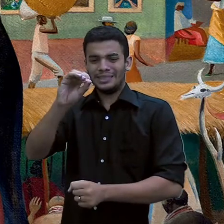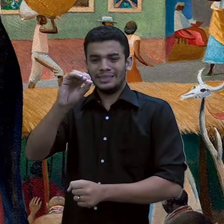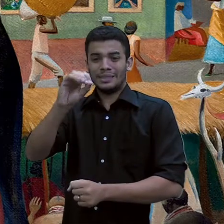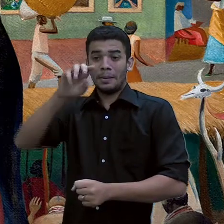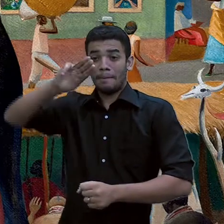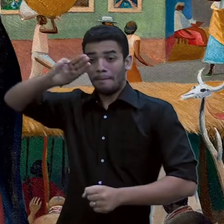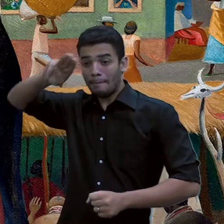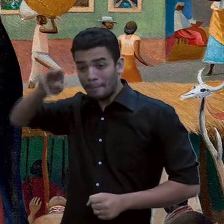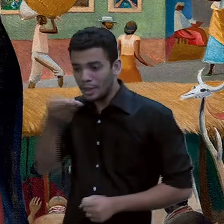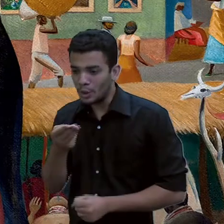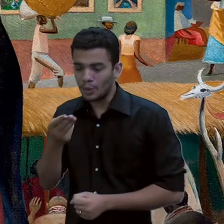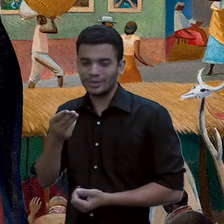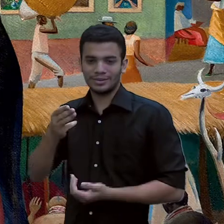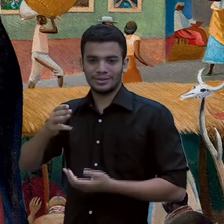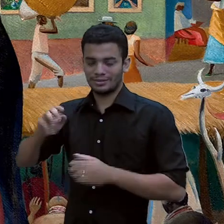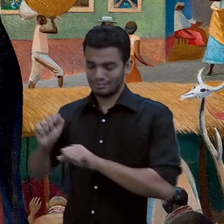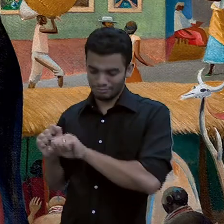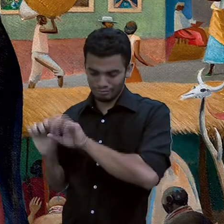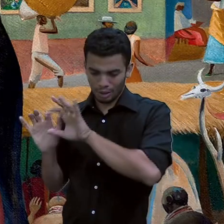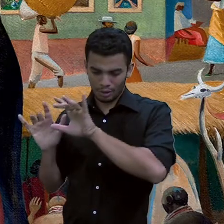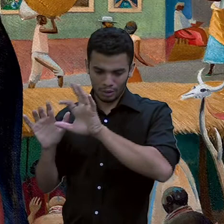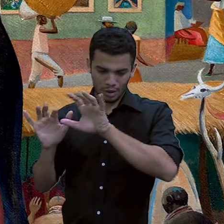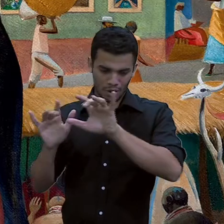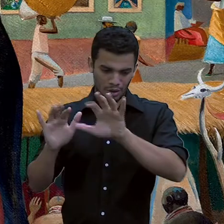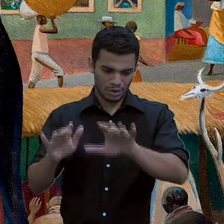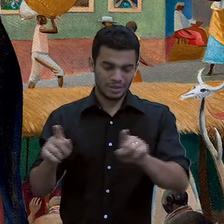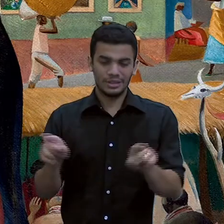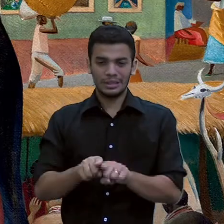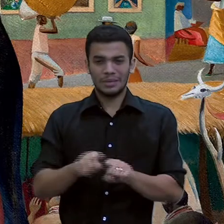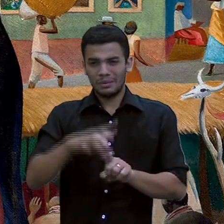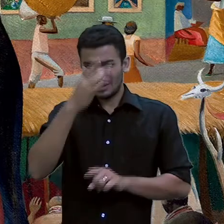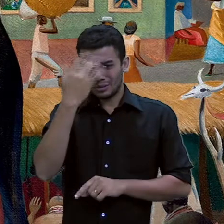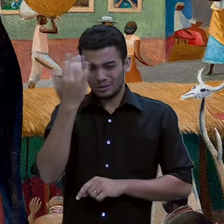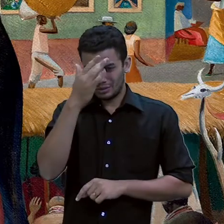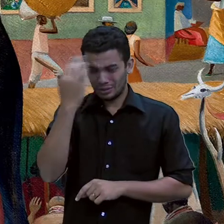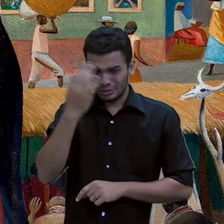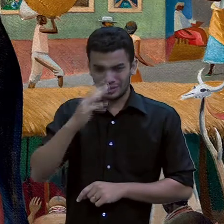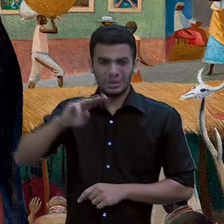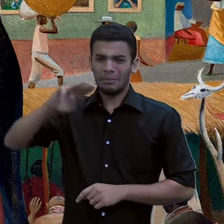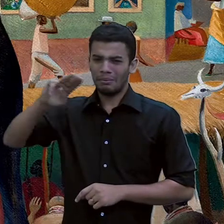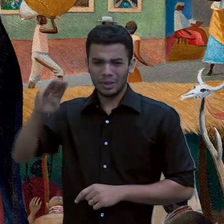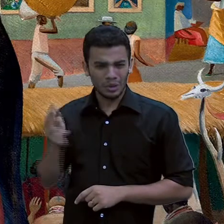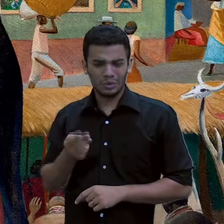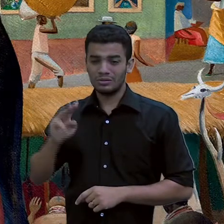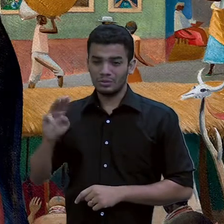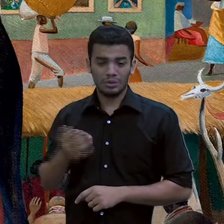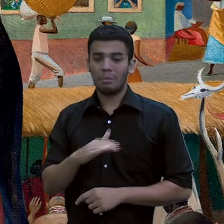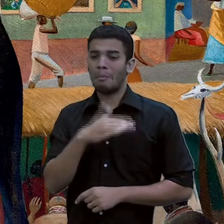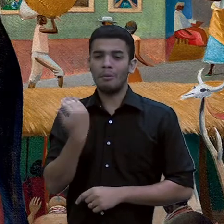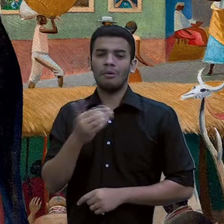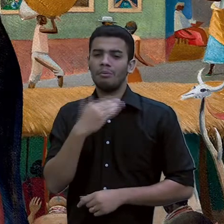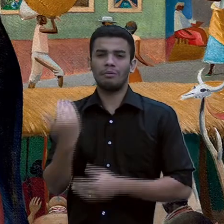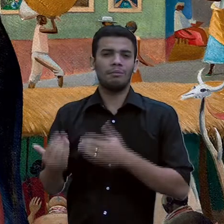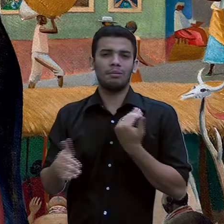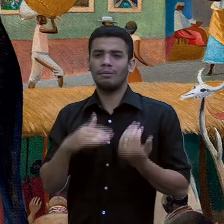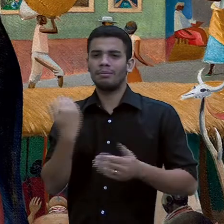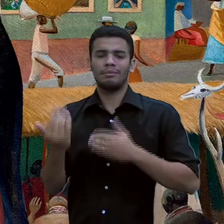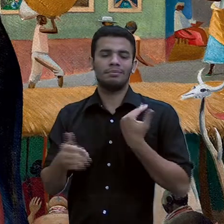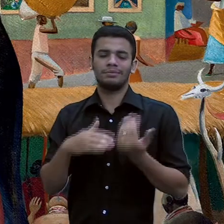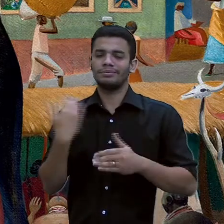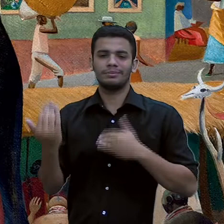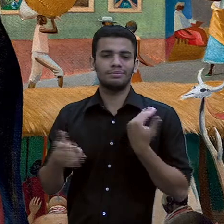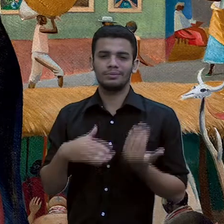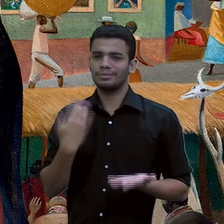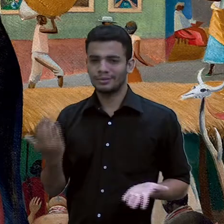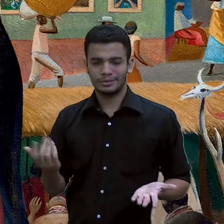sobreviveram aos maus tratos vivenciados já na travessia marítima. Ainda hoje, a